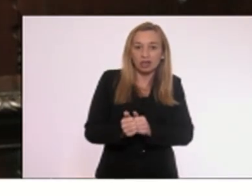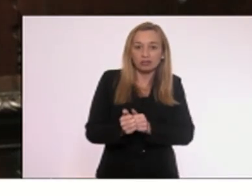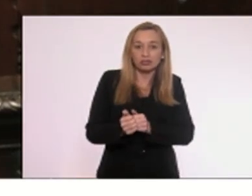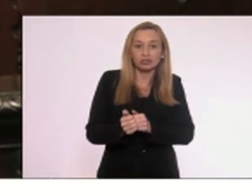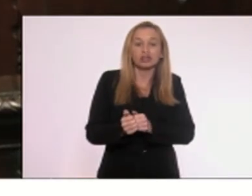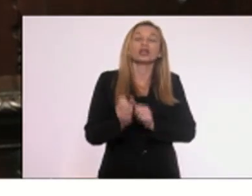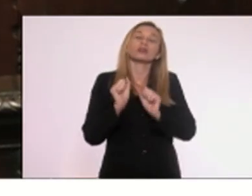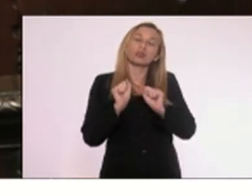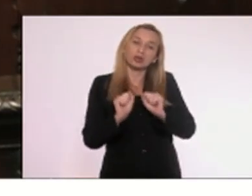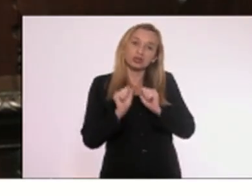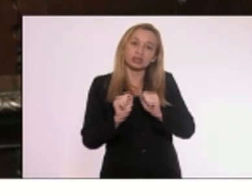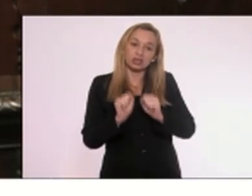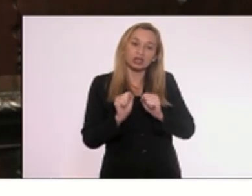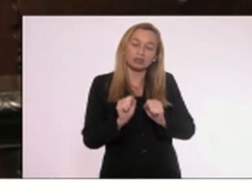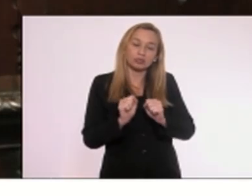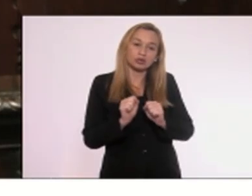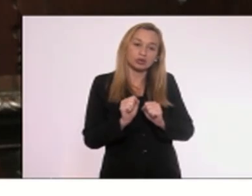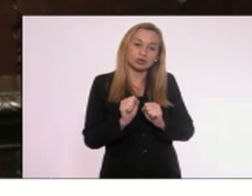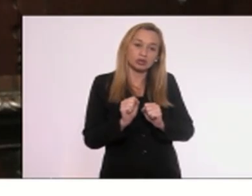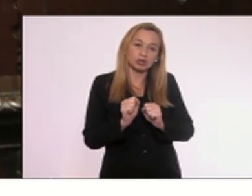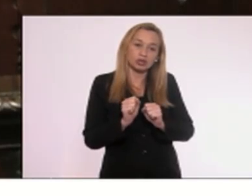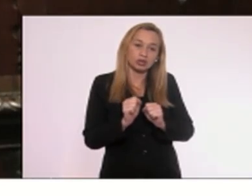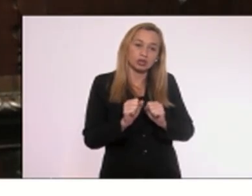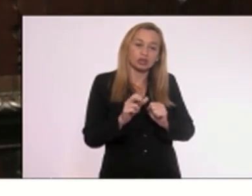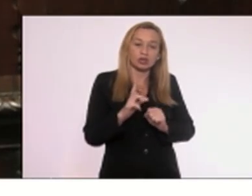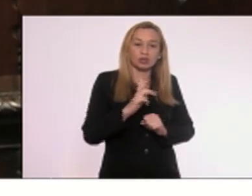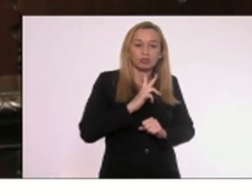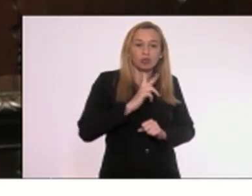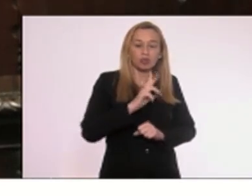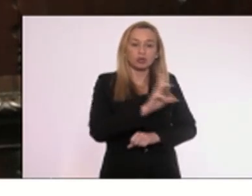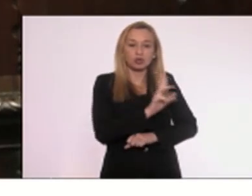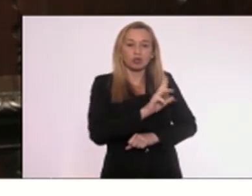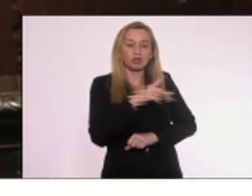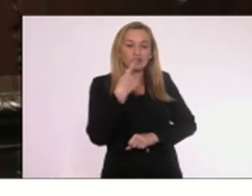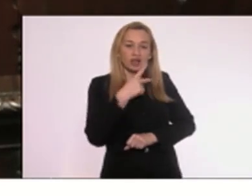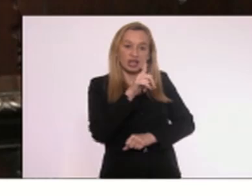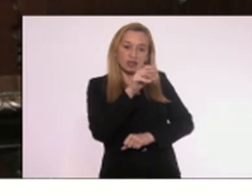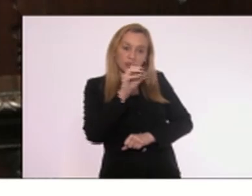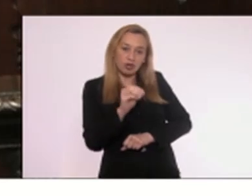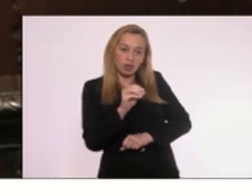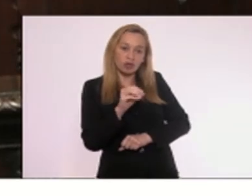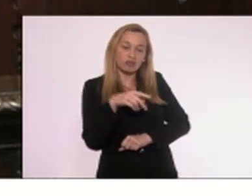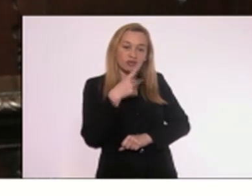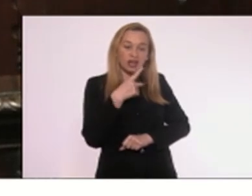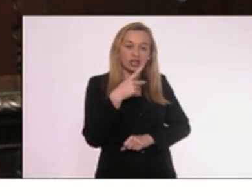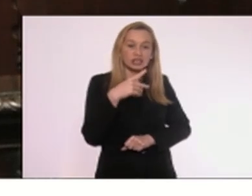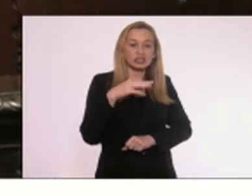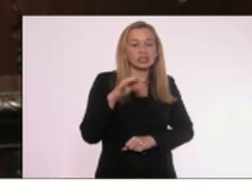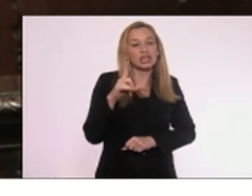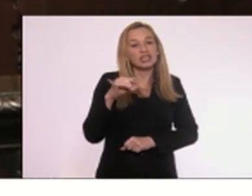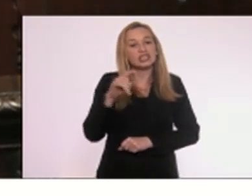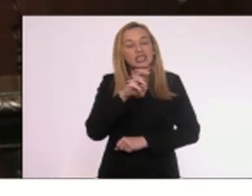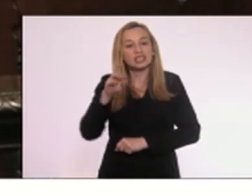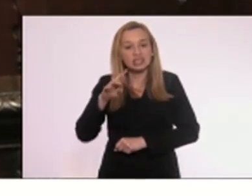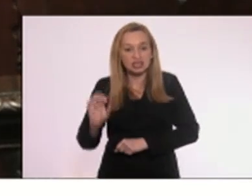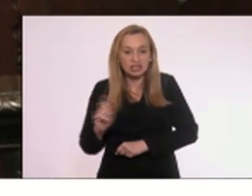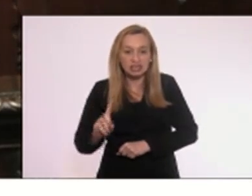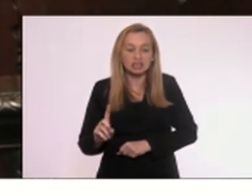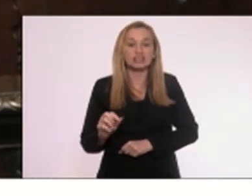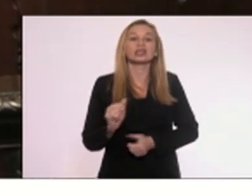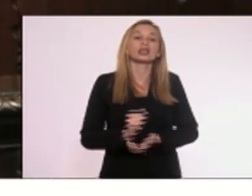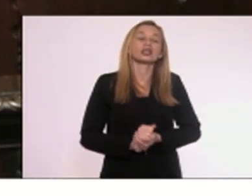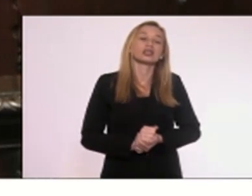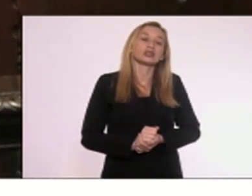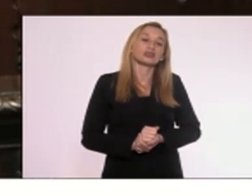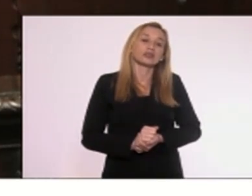que possamos colocar ali, como o próprio nome diz, a LDO fala de diretrizes. Colocar minúcias dentro da